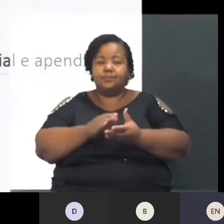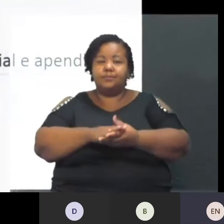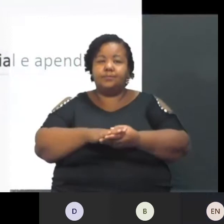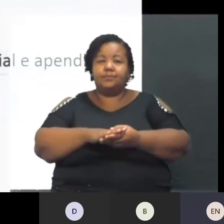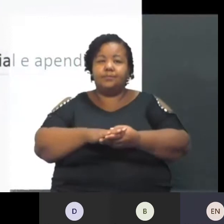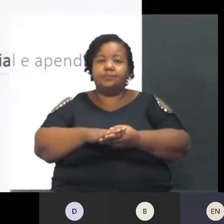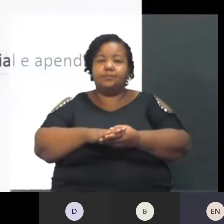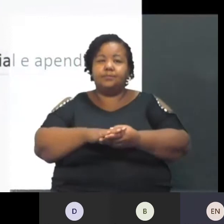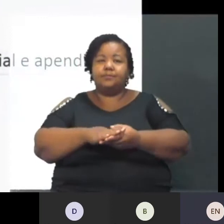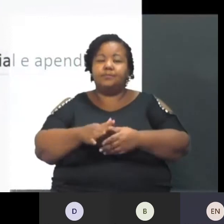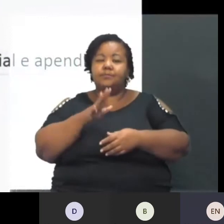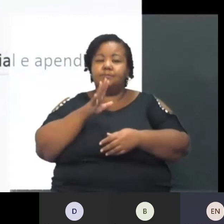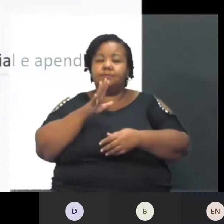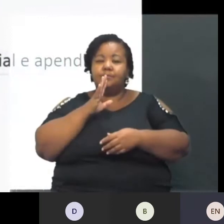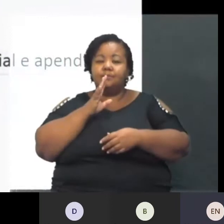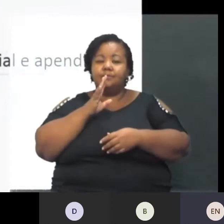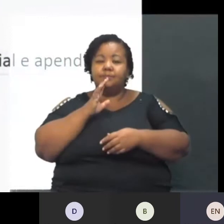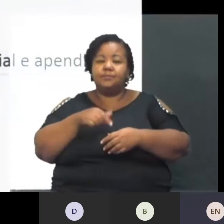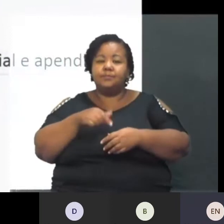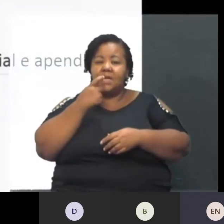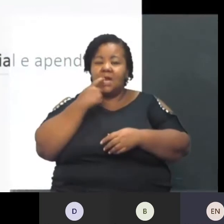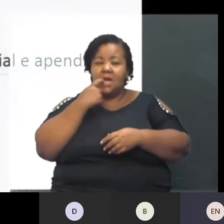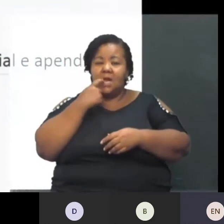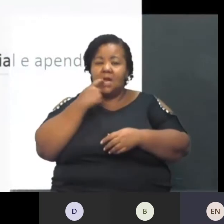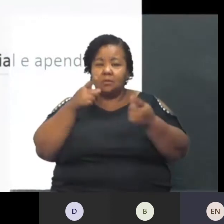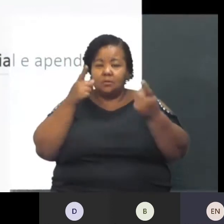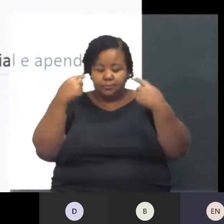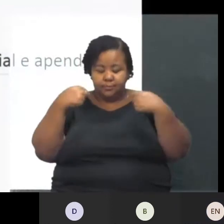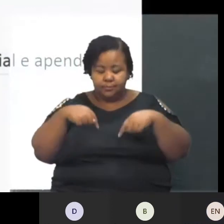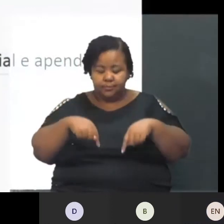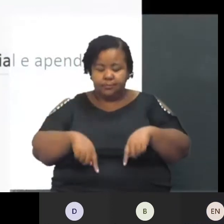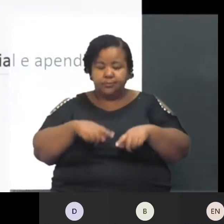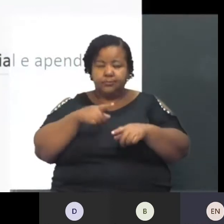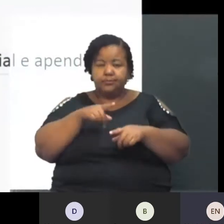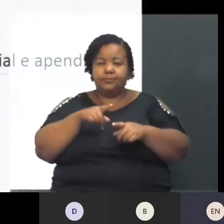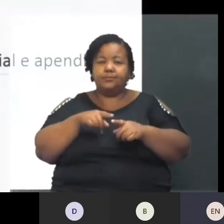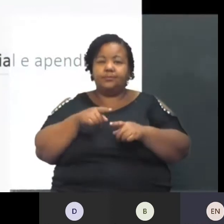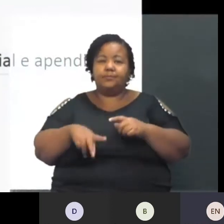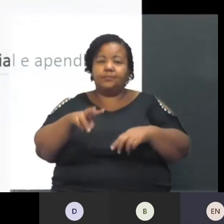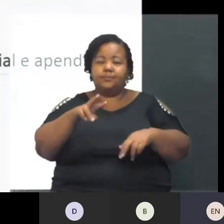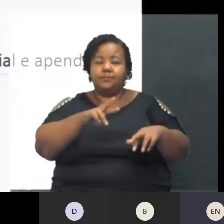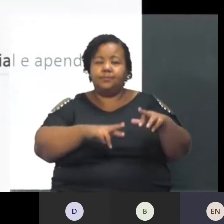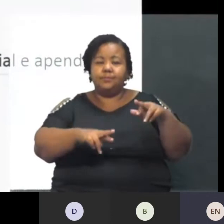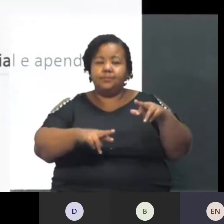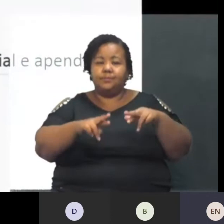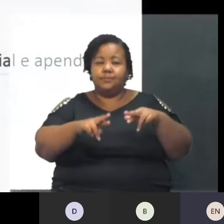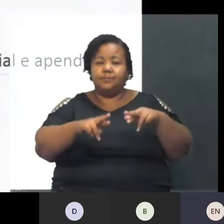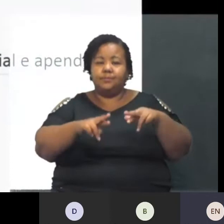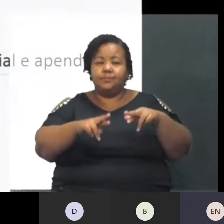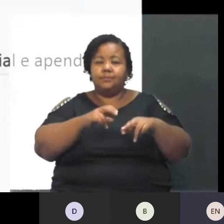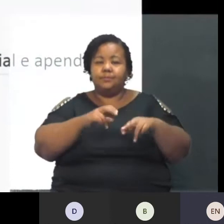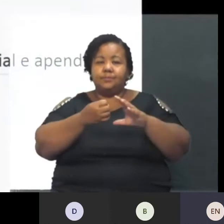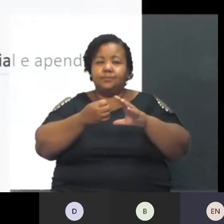aula é conhecer os ossos do corpo humano, analisar as